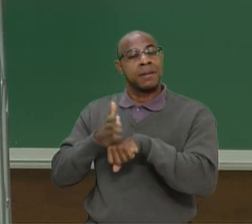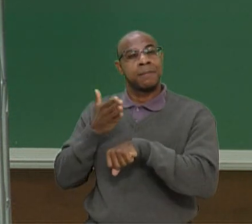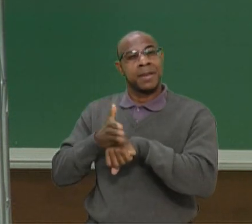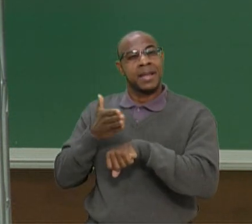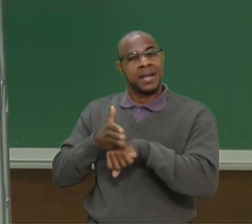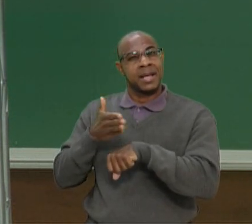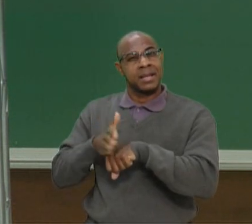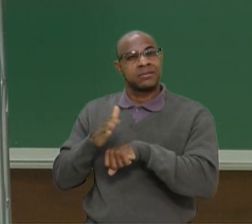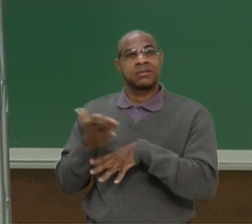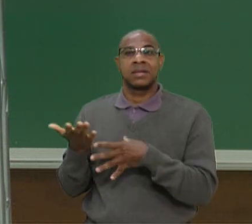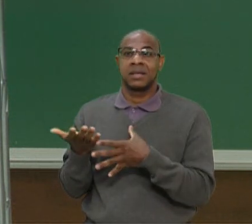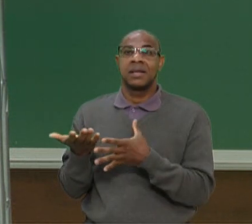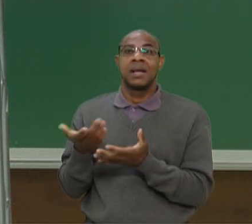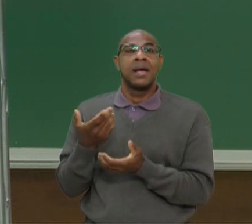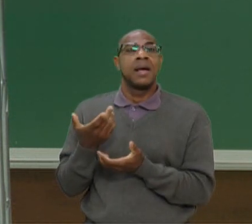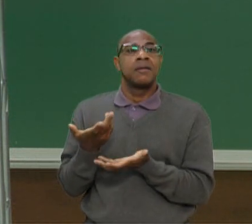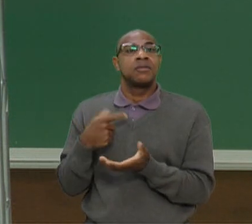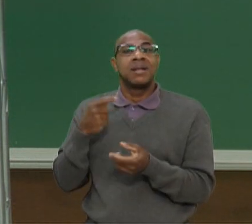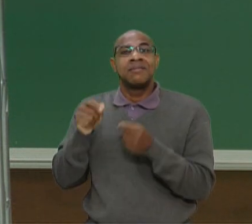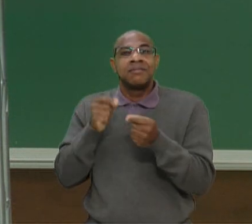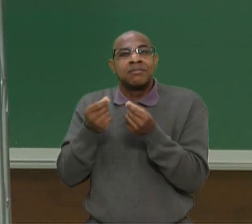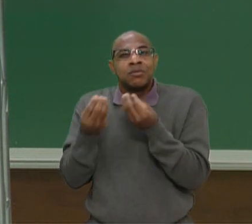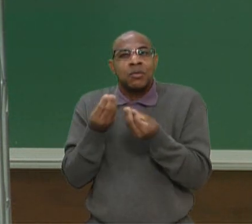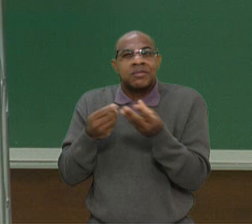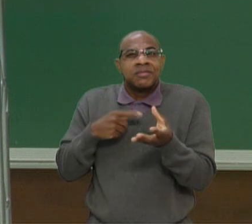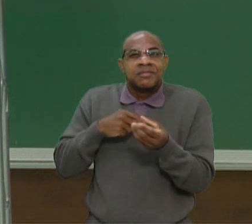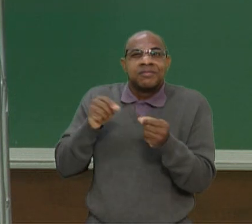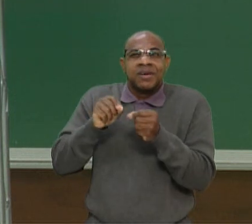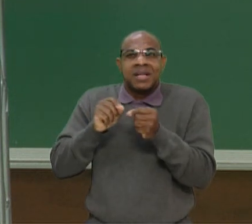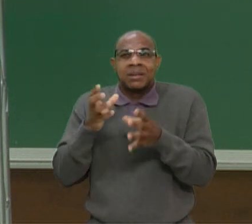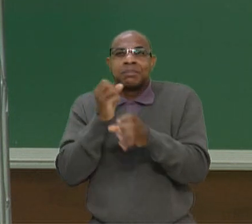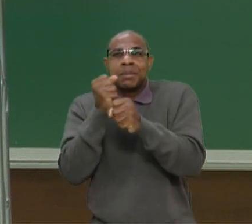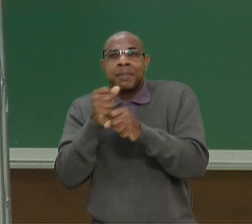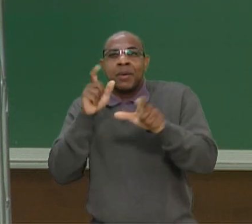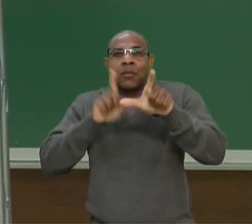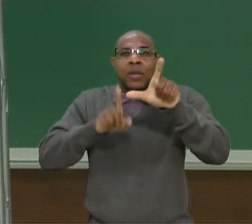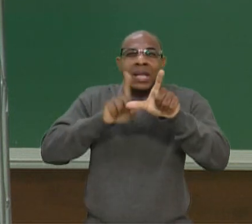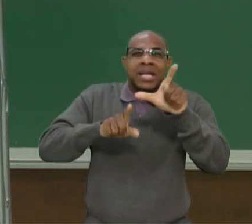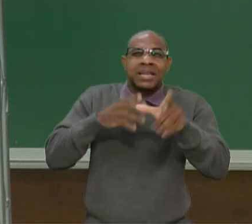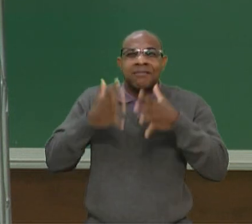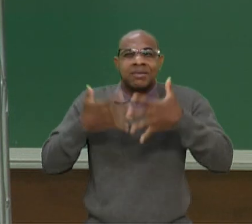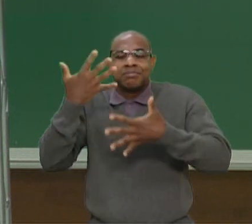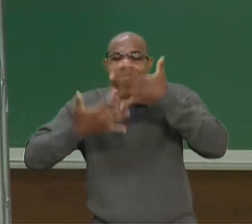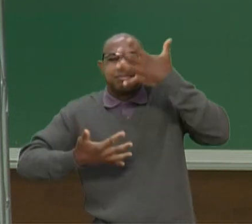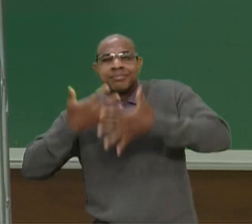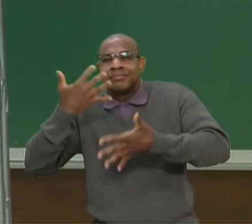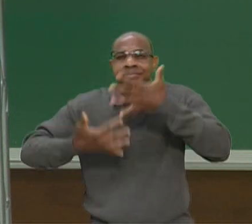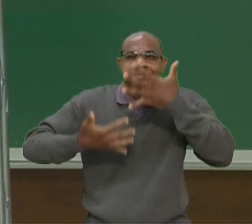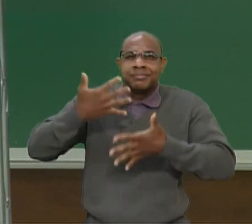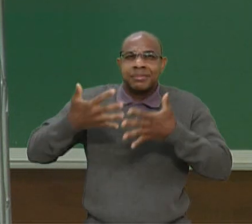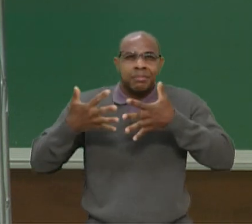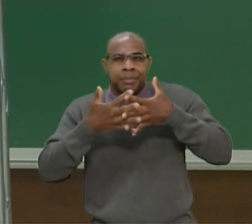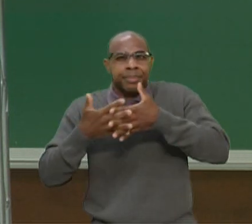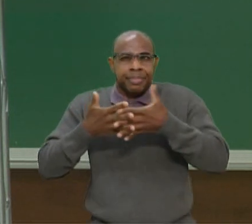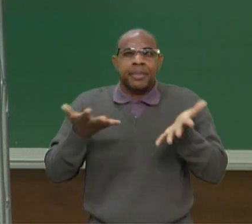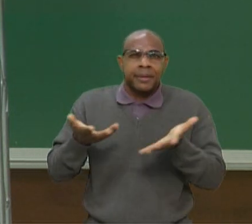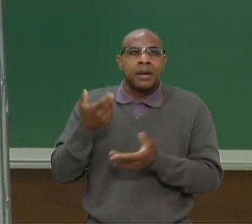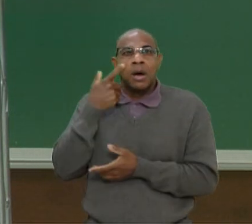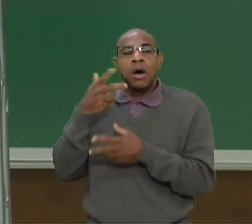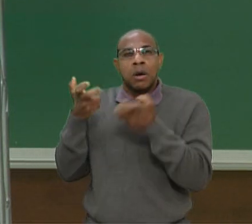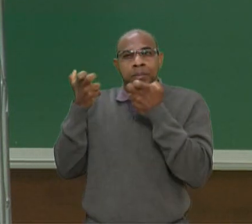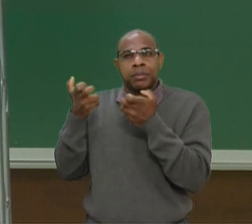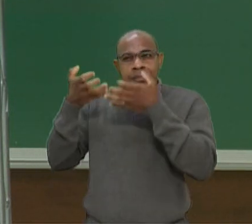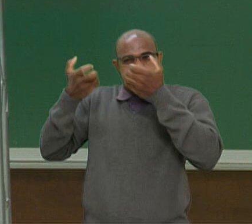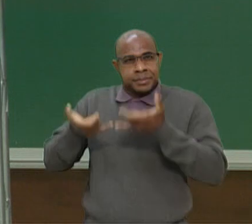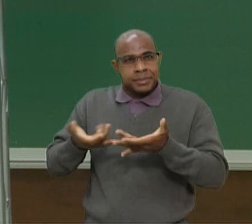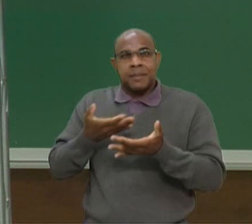gente está trabalhando com letras ali representando, o pessoal fica meio perdido, né? Então, trabalhando com números fica muito mais simples.